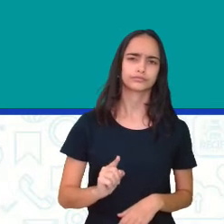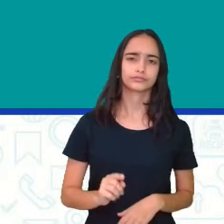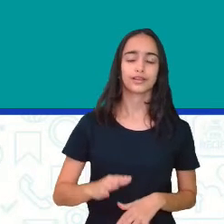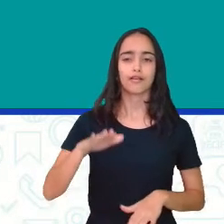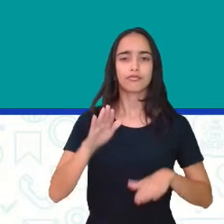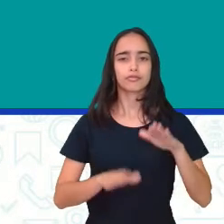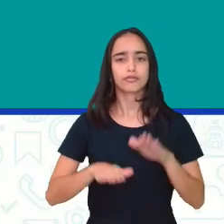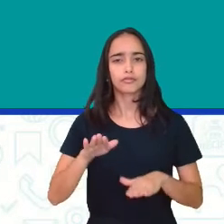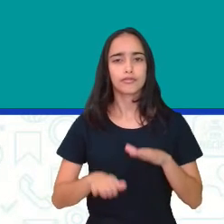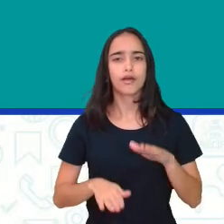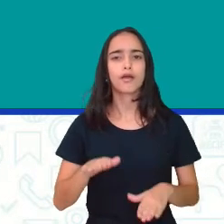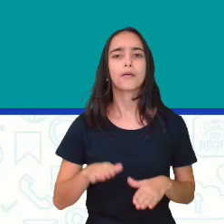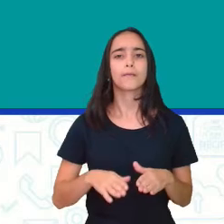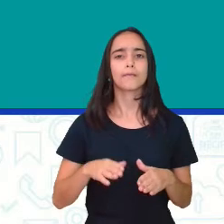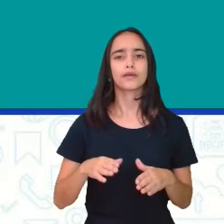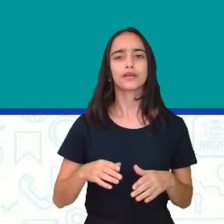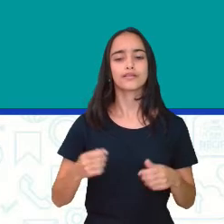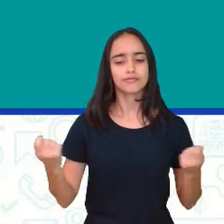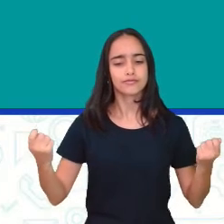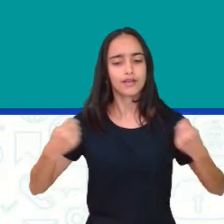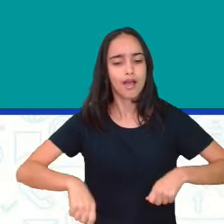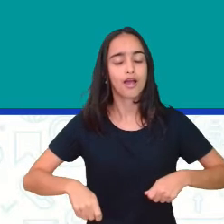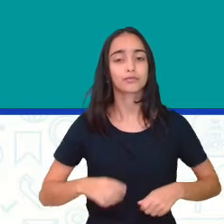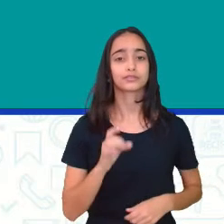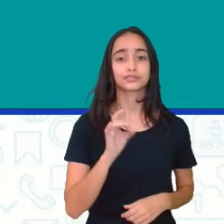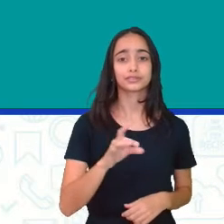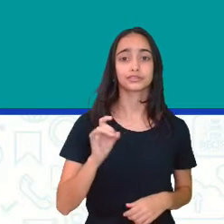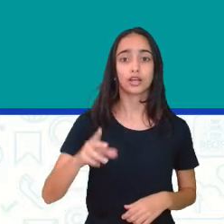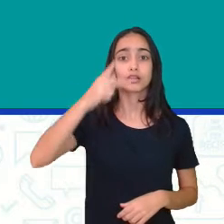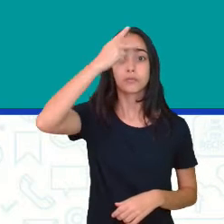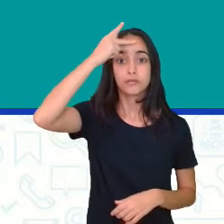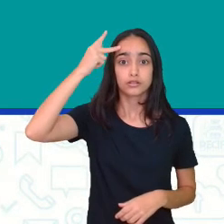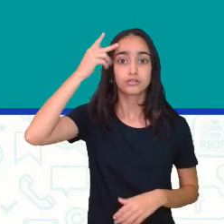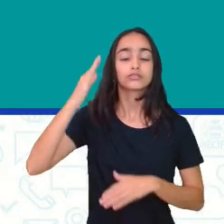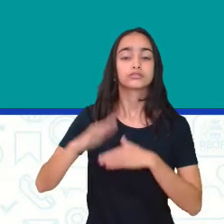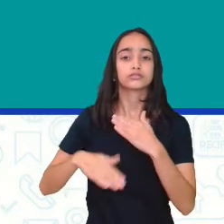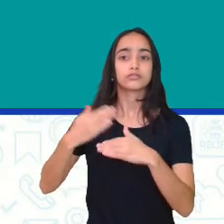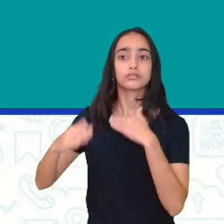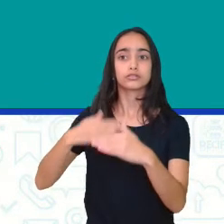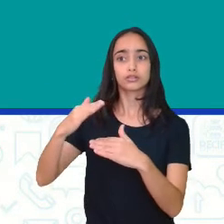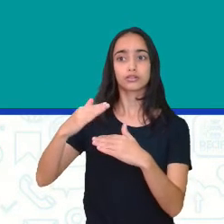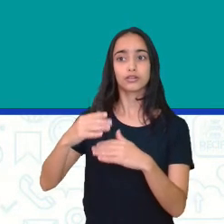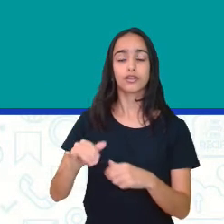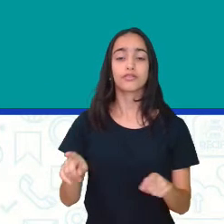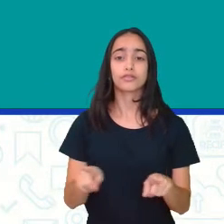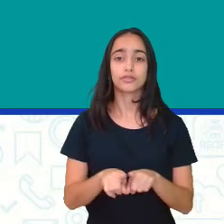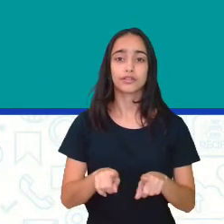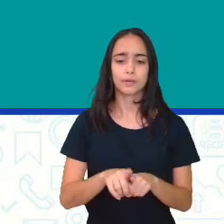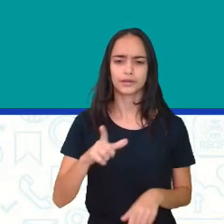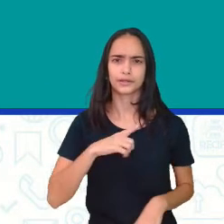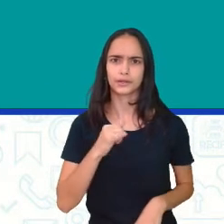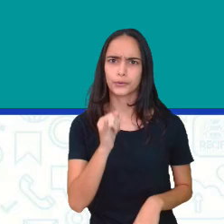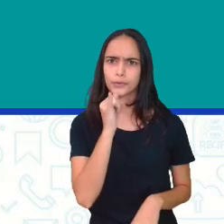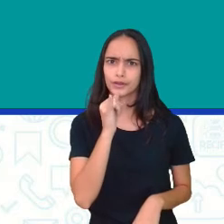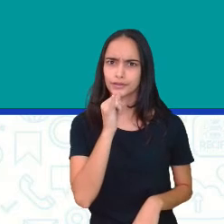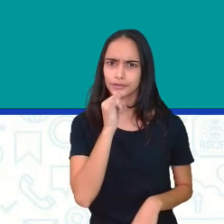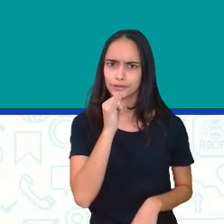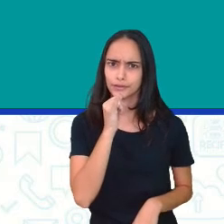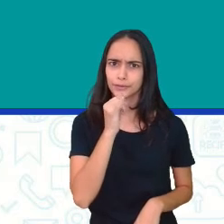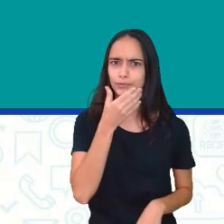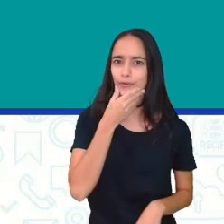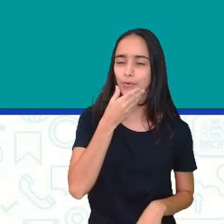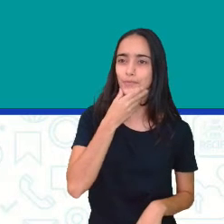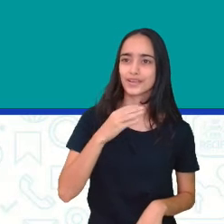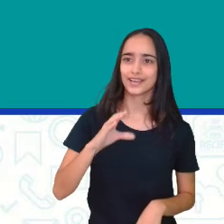da capacidade da pessoa e desenvolvendo. Trouxe também um exemplo para vocês com o nosso querido Cleiton,